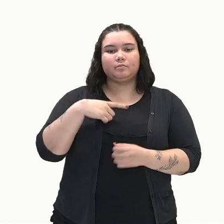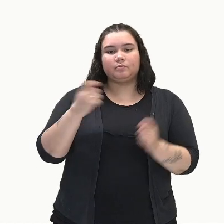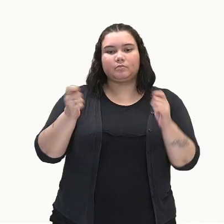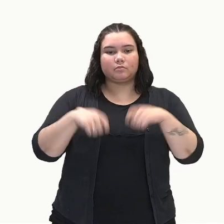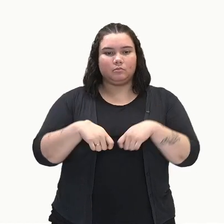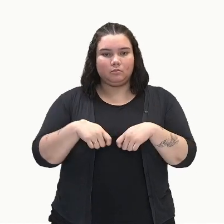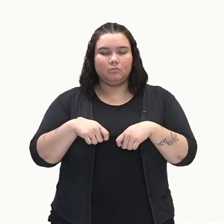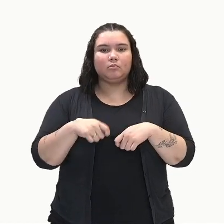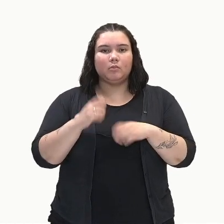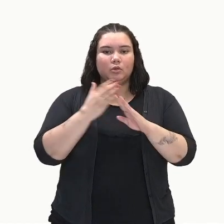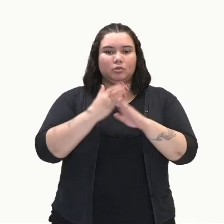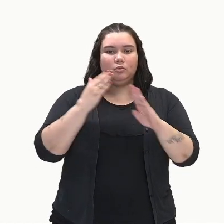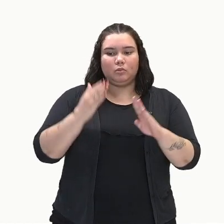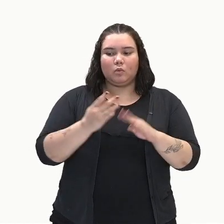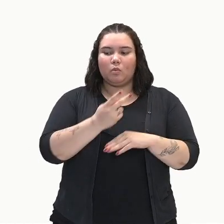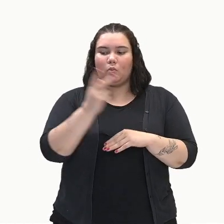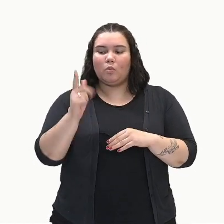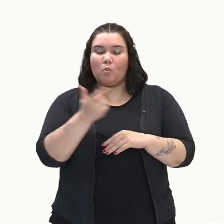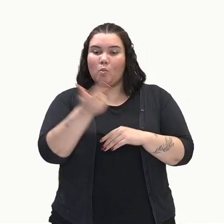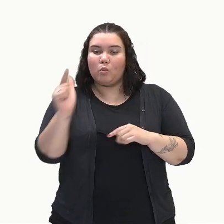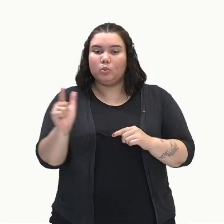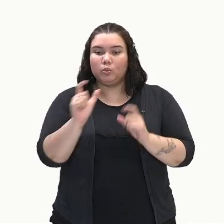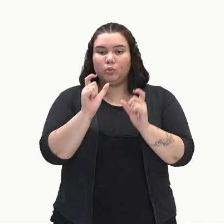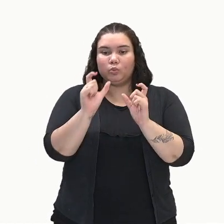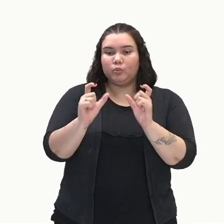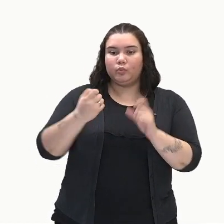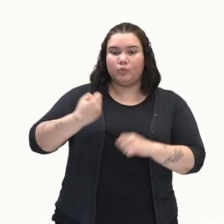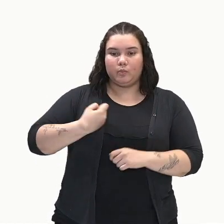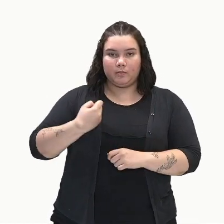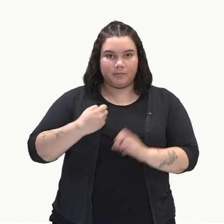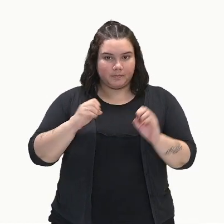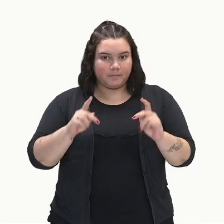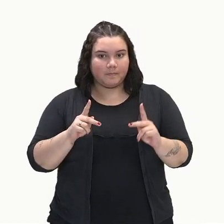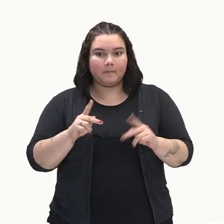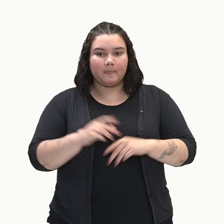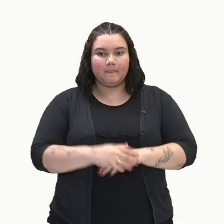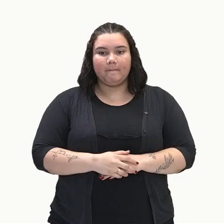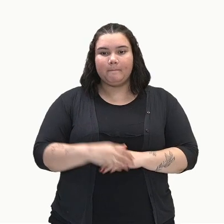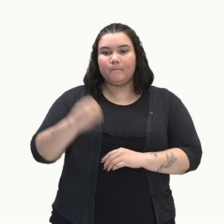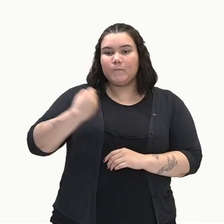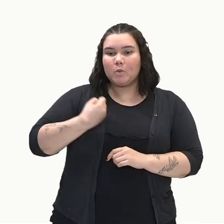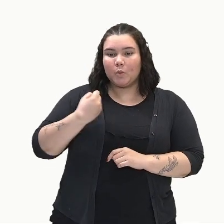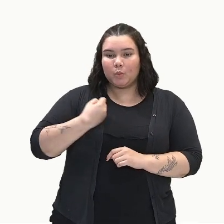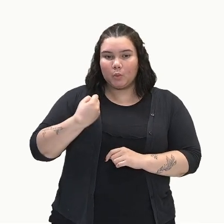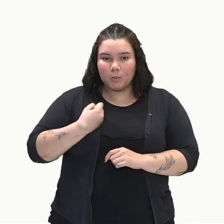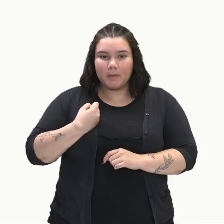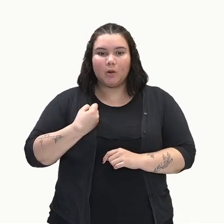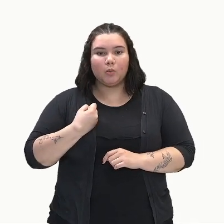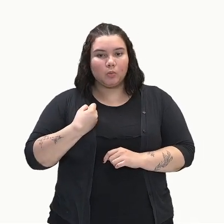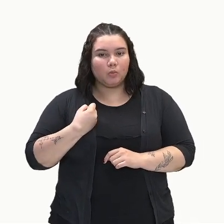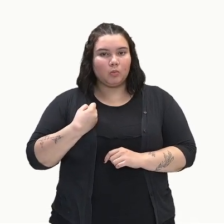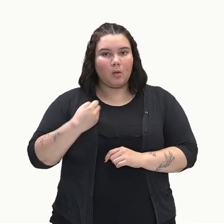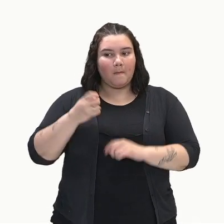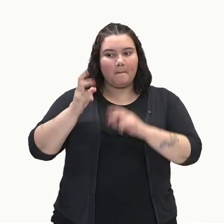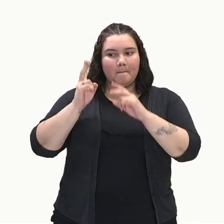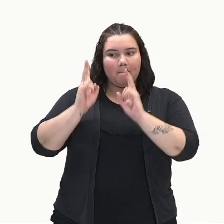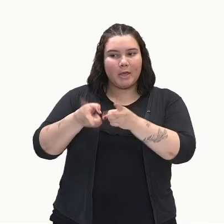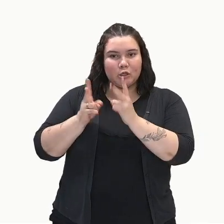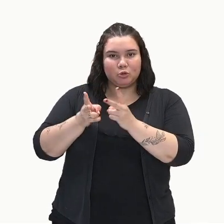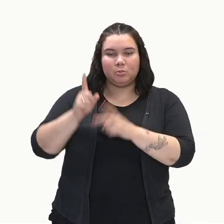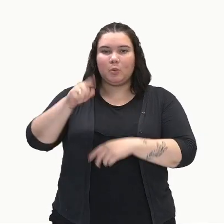a encontrar o próximo termo da sequência, beleza? Esse número fixo chama-se